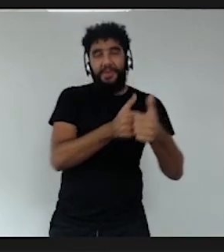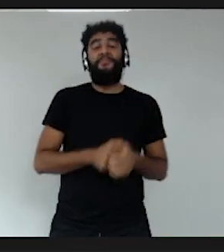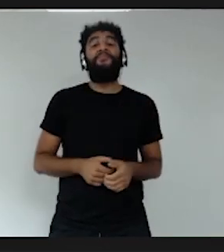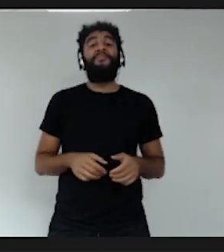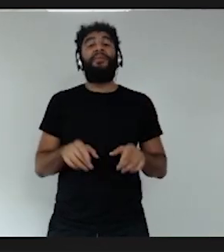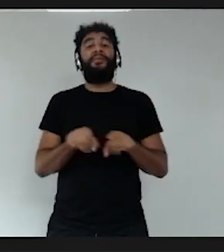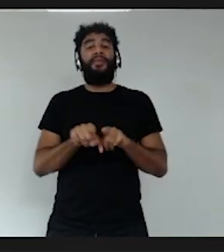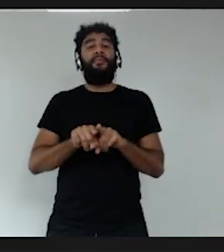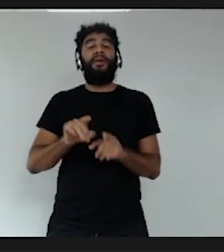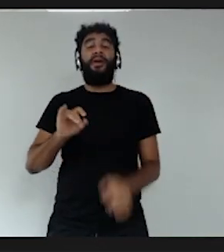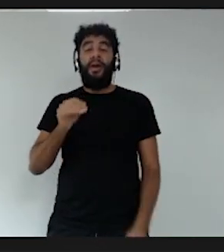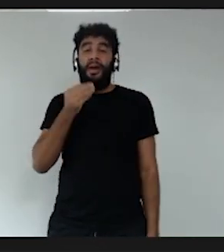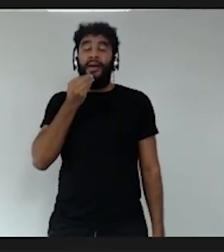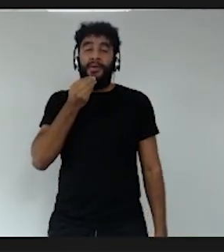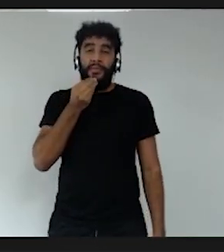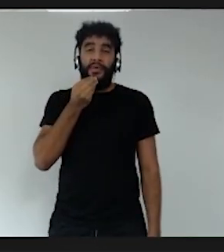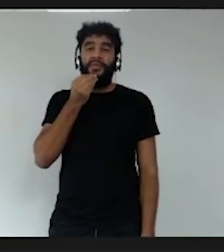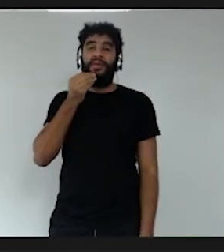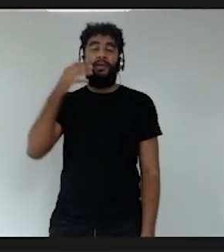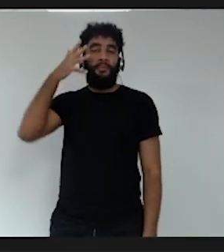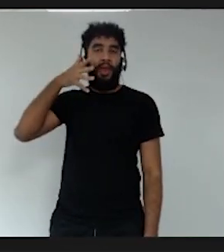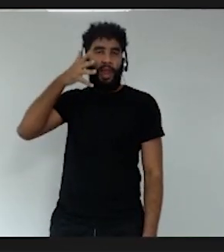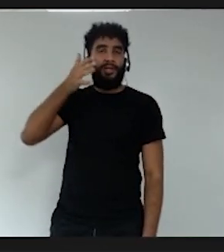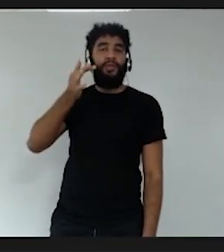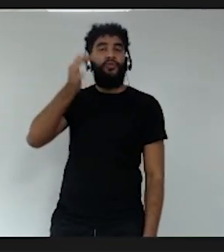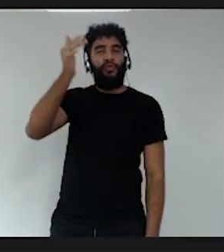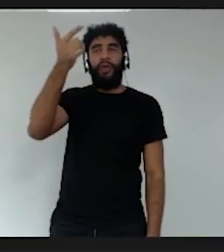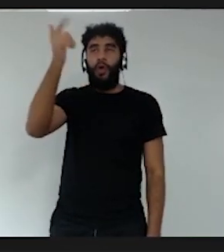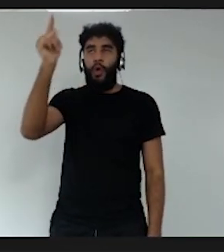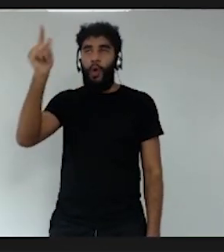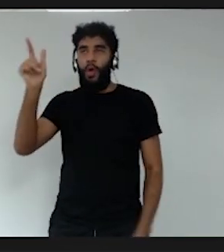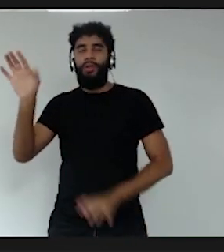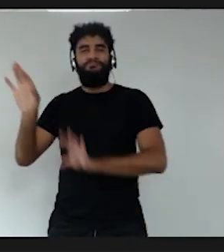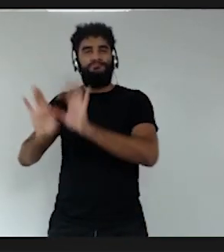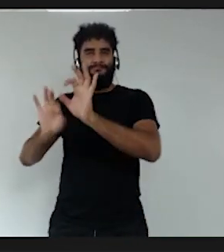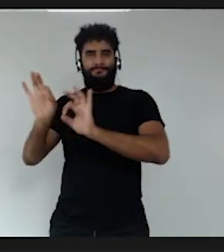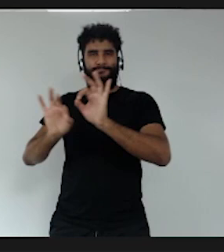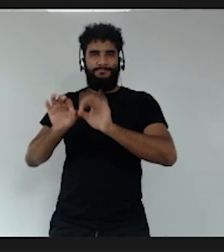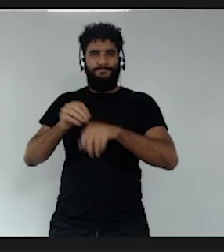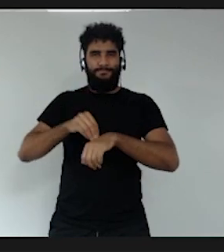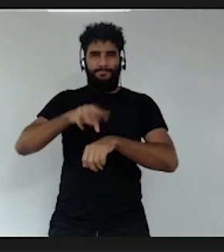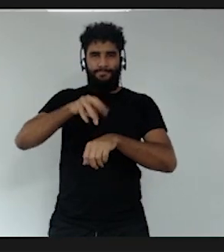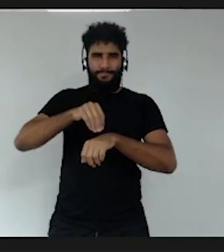tenham proveito também nas demais palestras que estão sendo dadas a